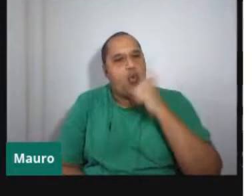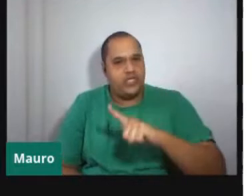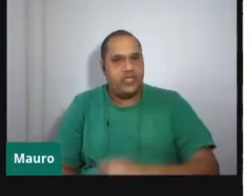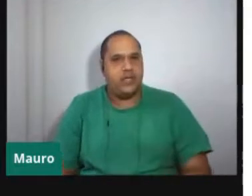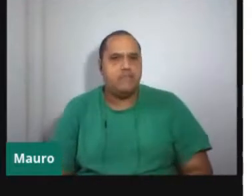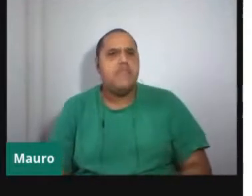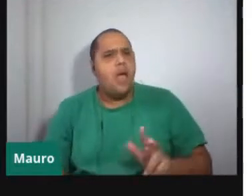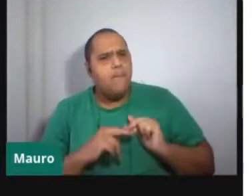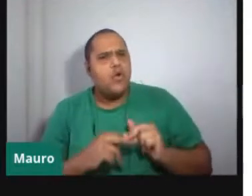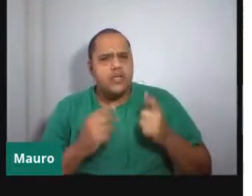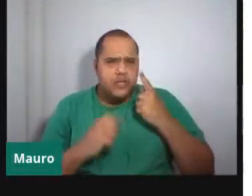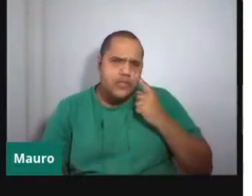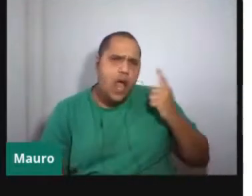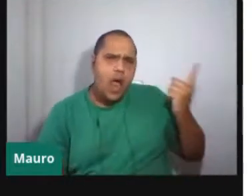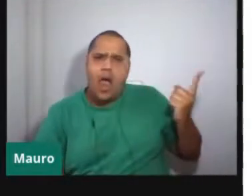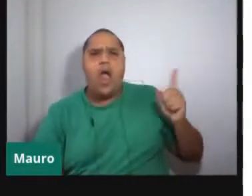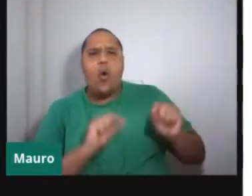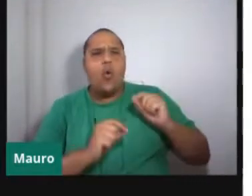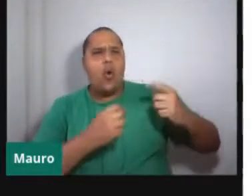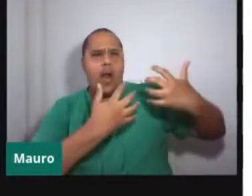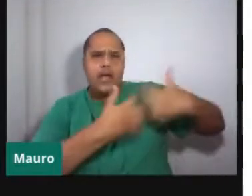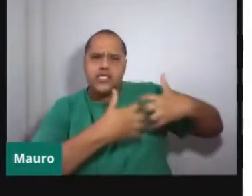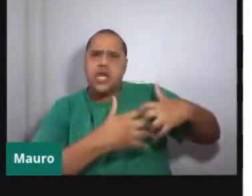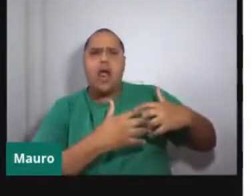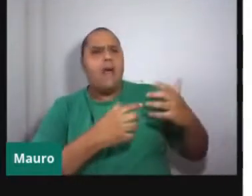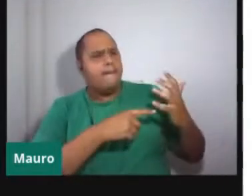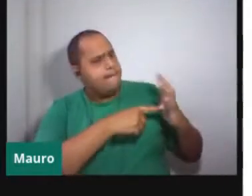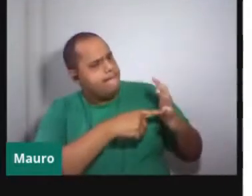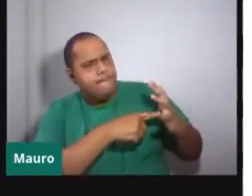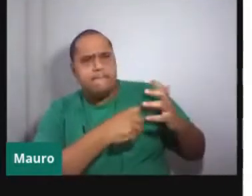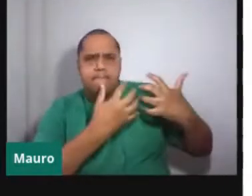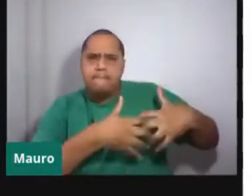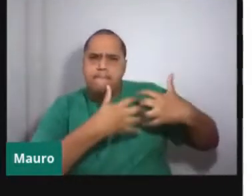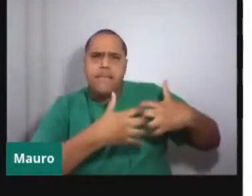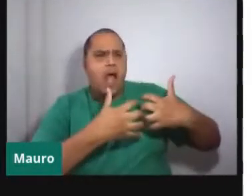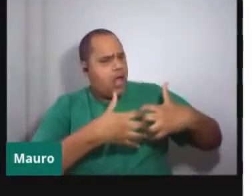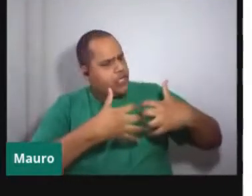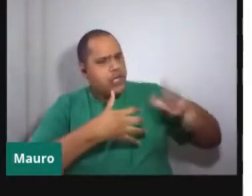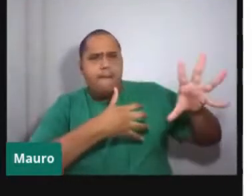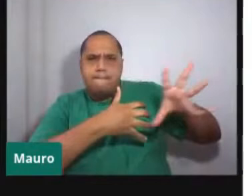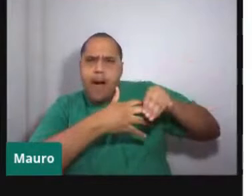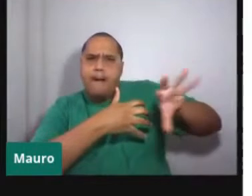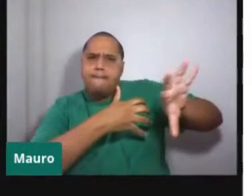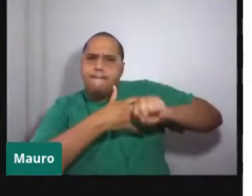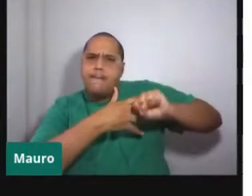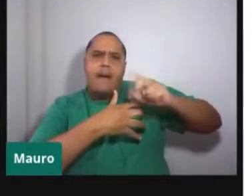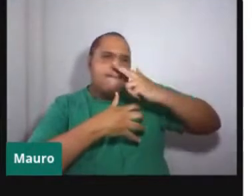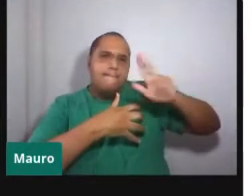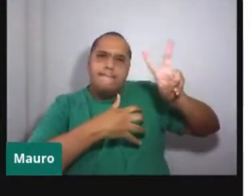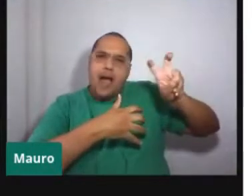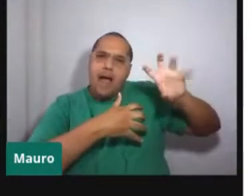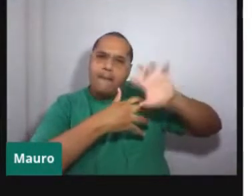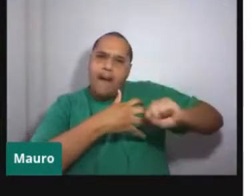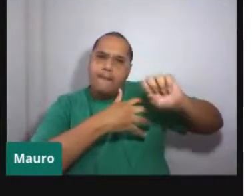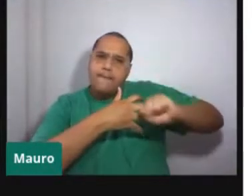machine learning, né? O que que um dos principais, vamos dizer, uma das principais metodologias utilizadas na área da